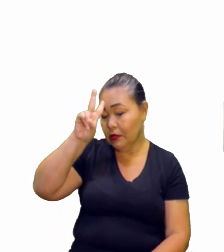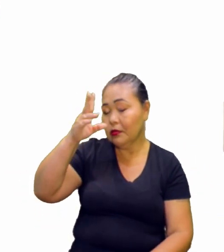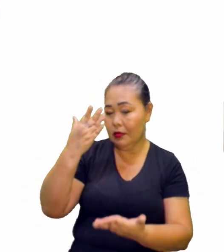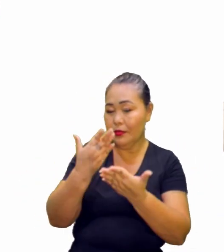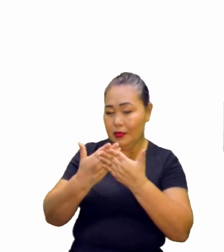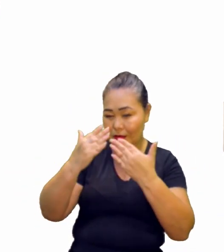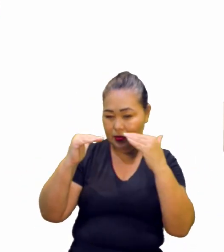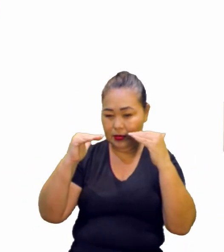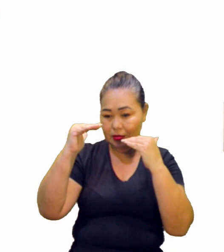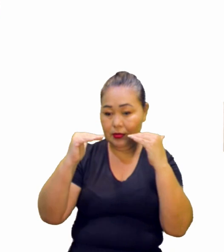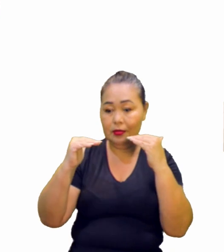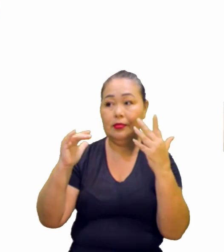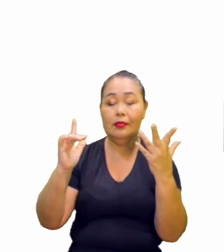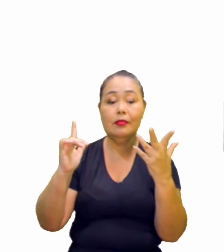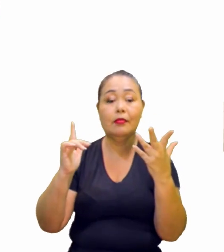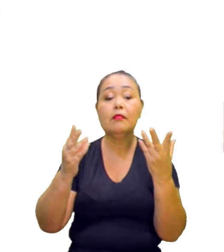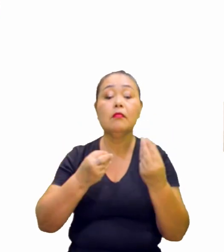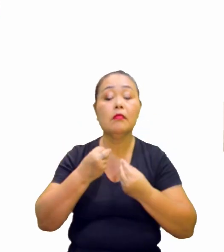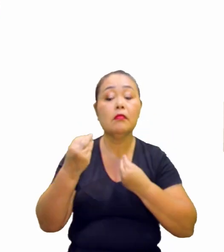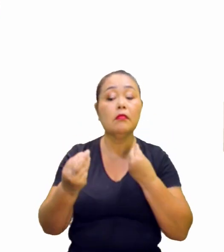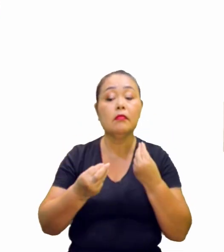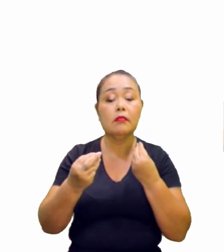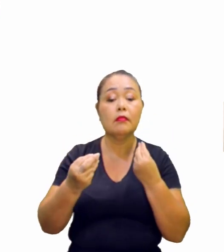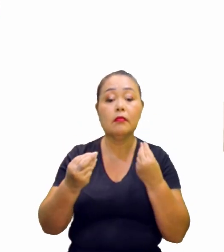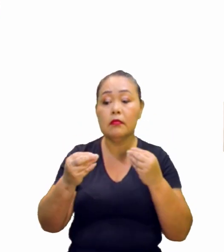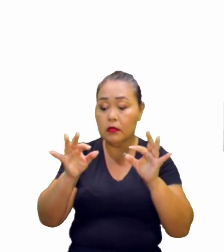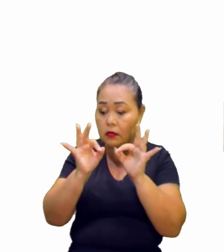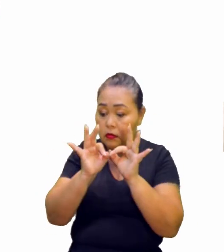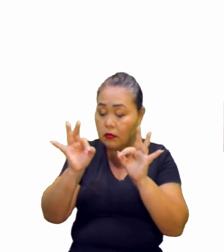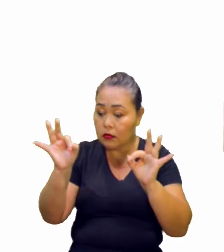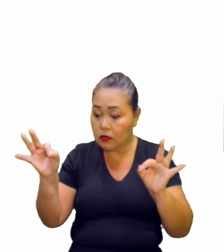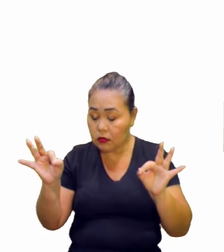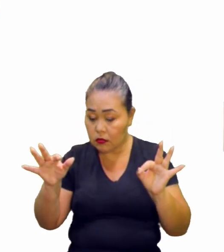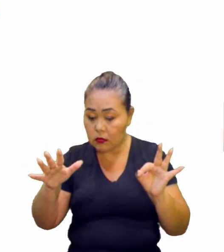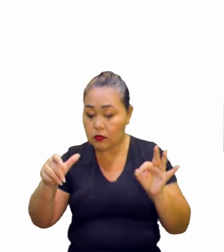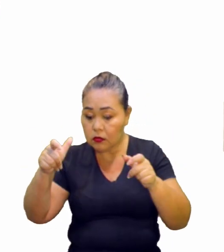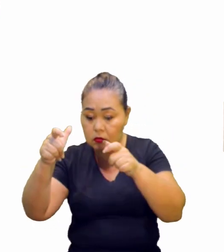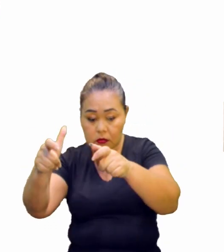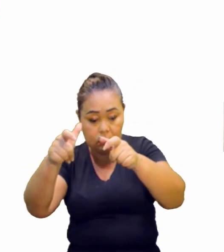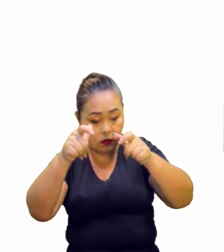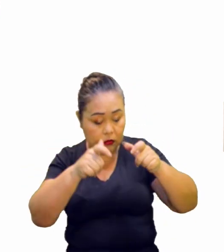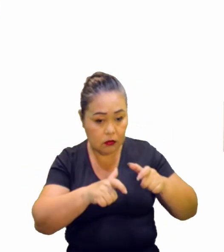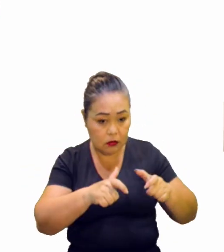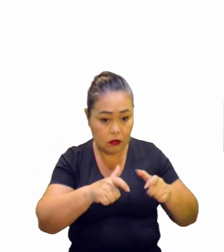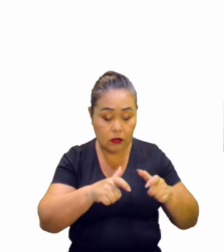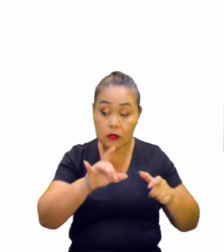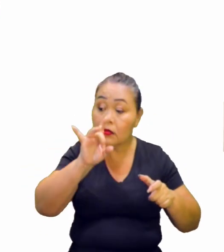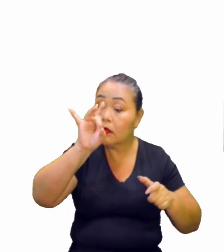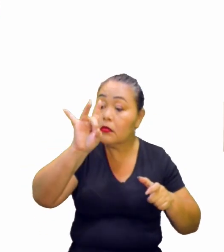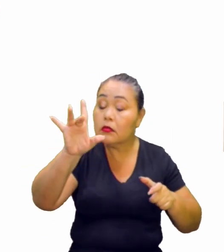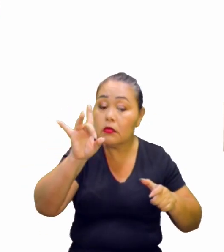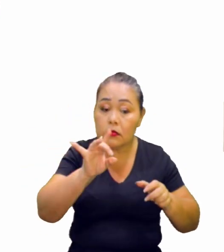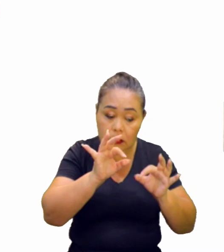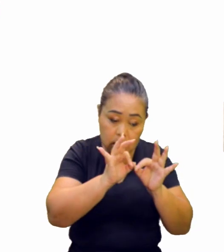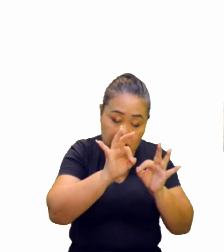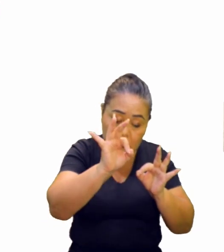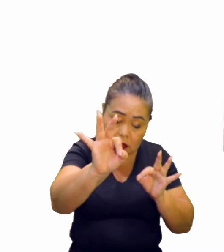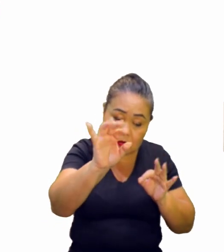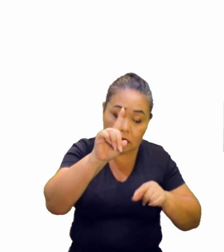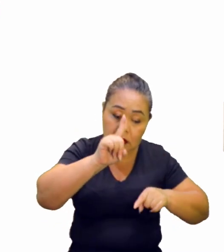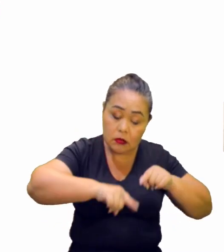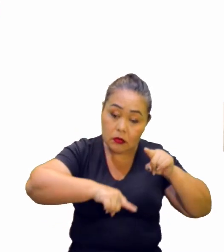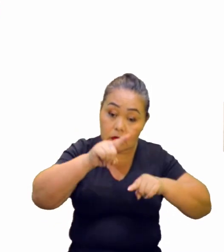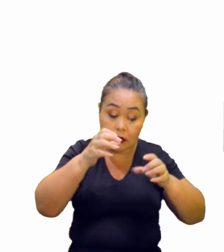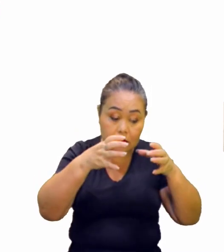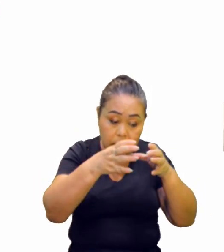alinhamento, né? Então, como que eu vou delimitar o espaço que eu vou ter para cada linha de produção de